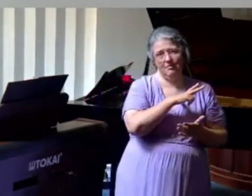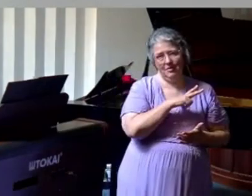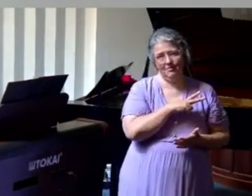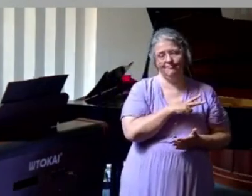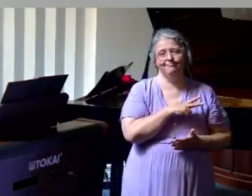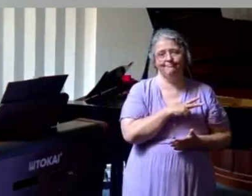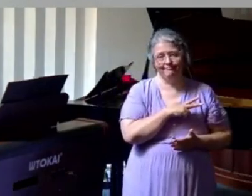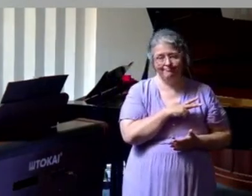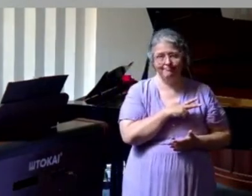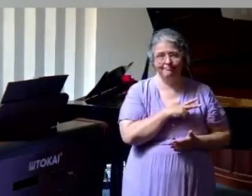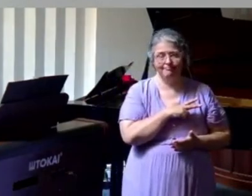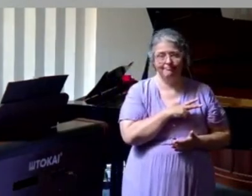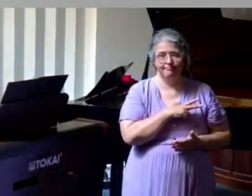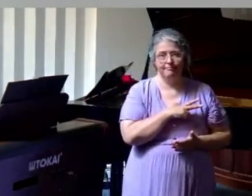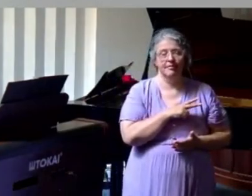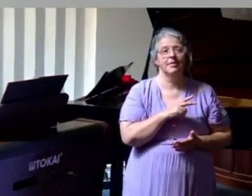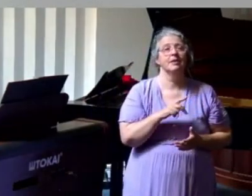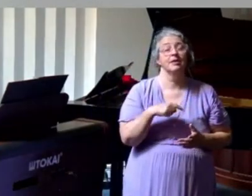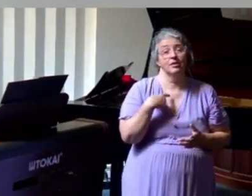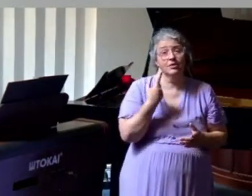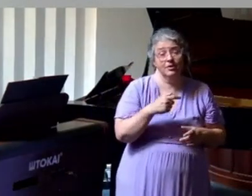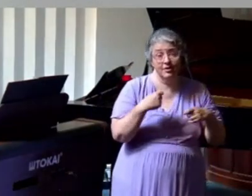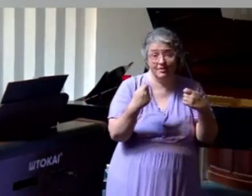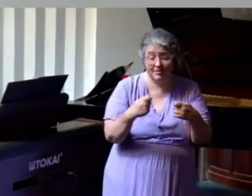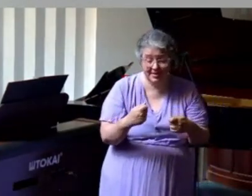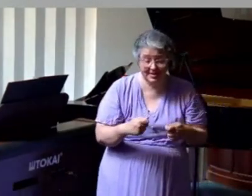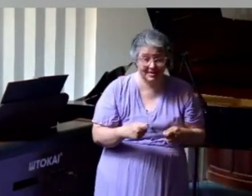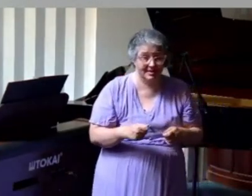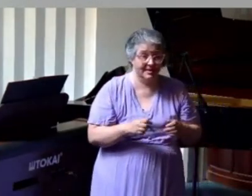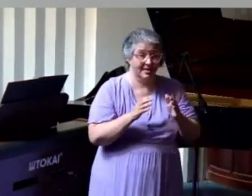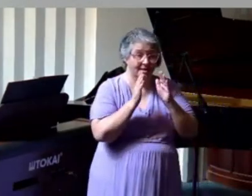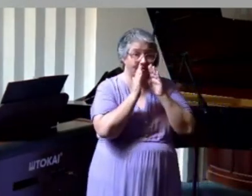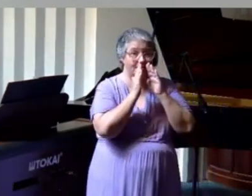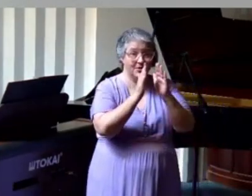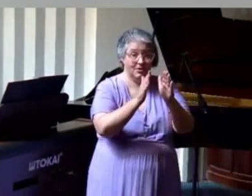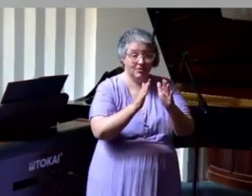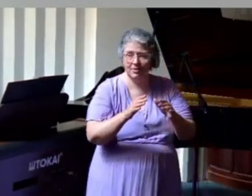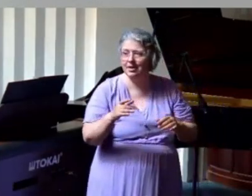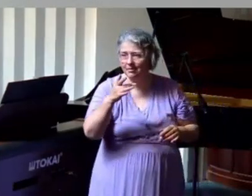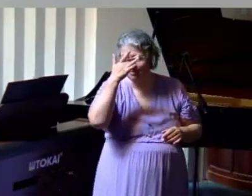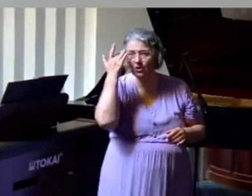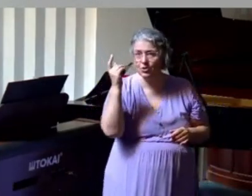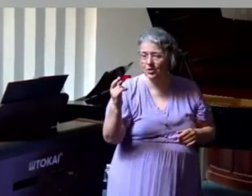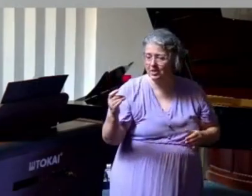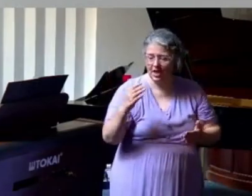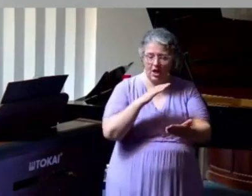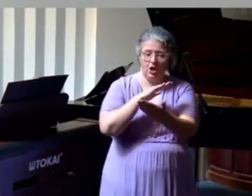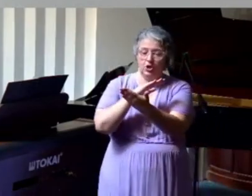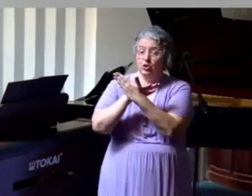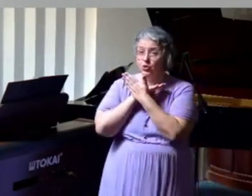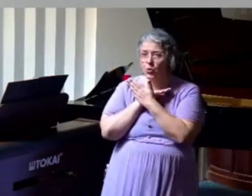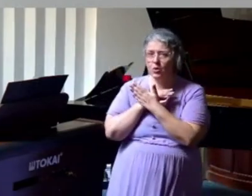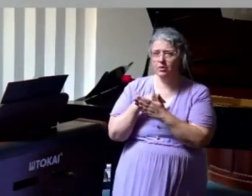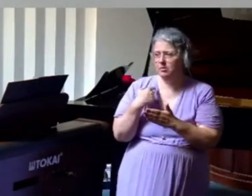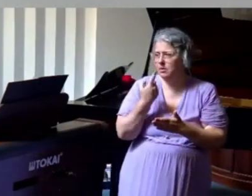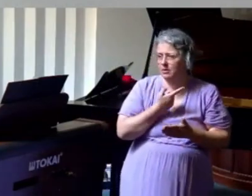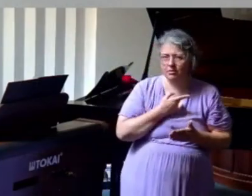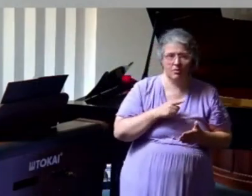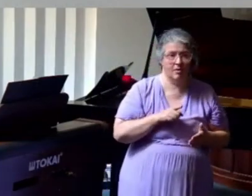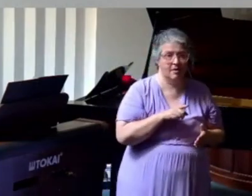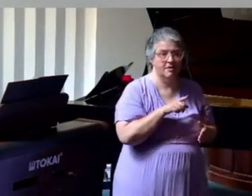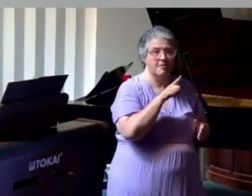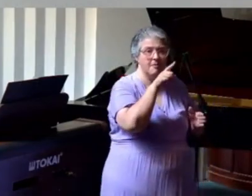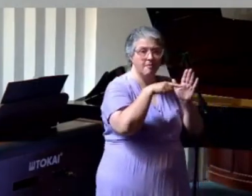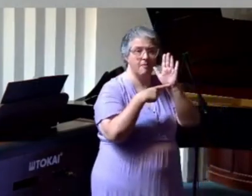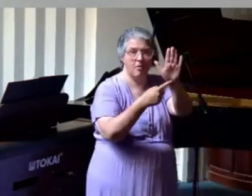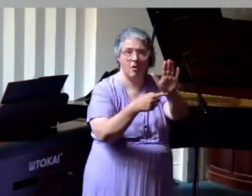espirituais, louvado seja Deus por termos pessoas que nos apontam o caminho, mas nossa fidelidade a Deus não pode ser baseada apenas